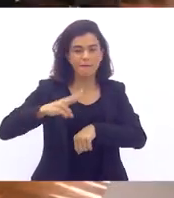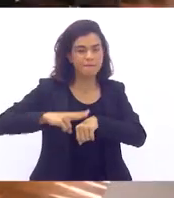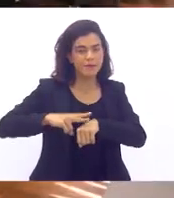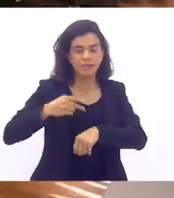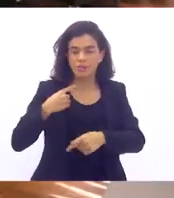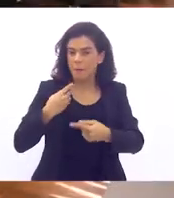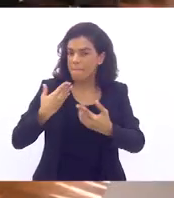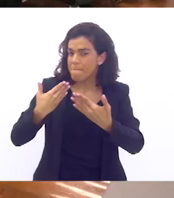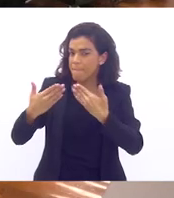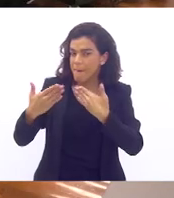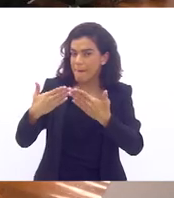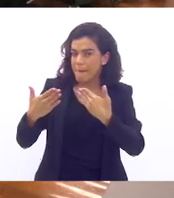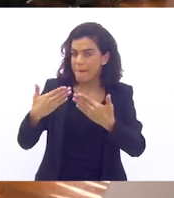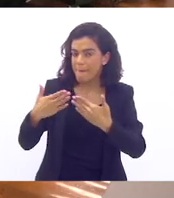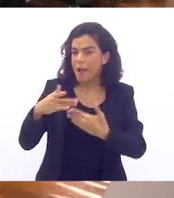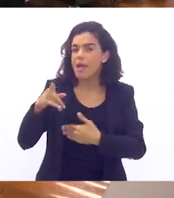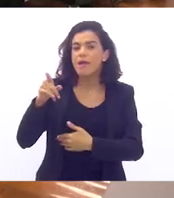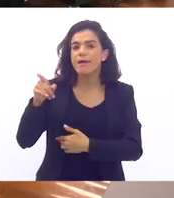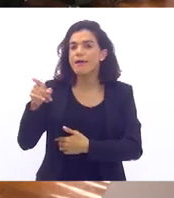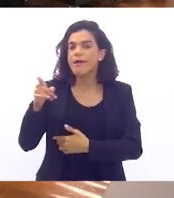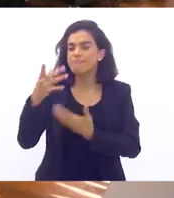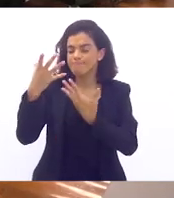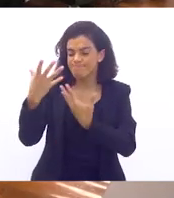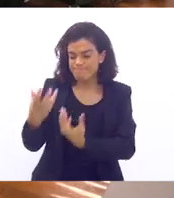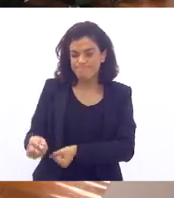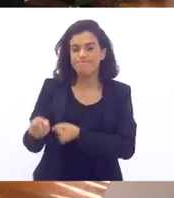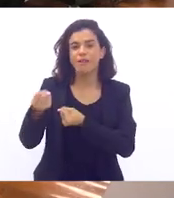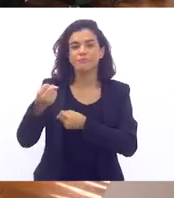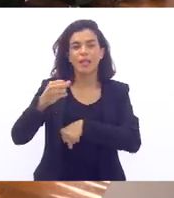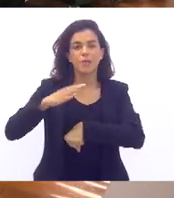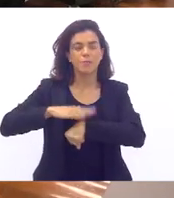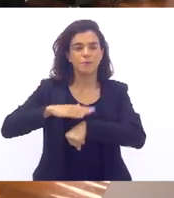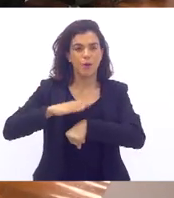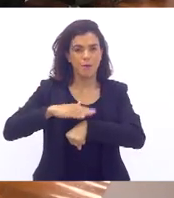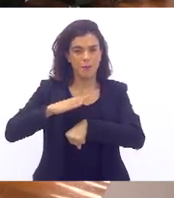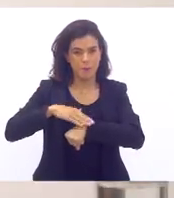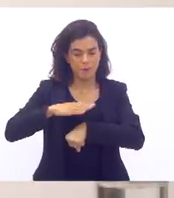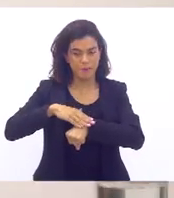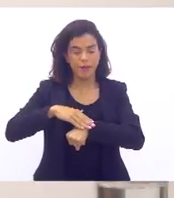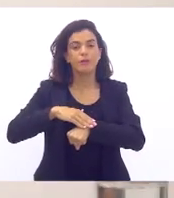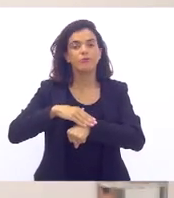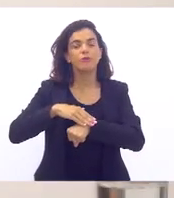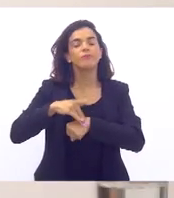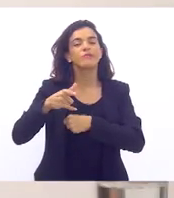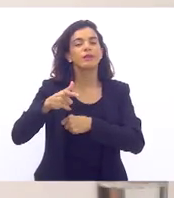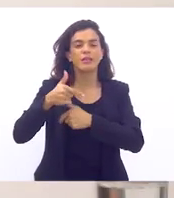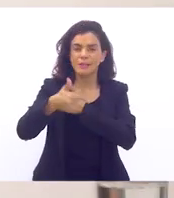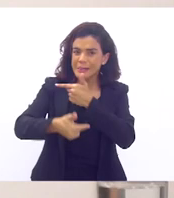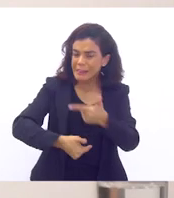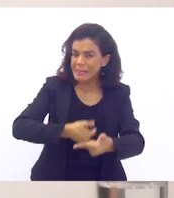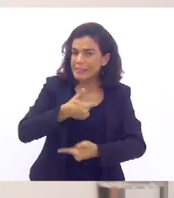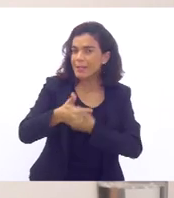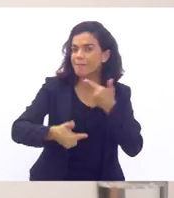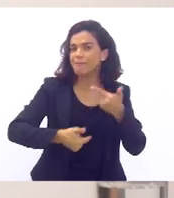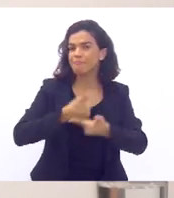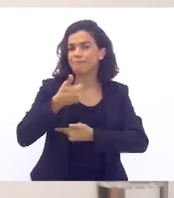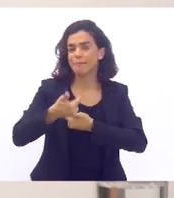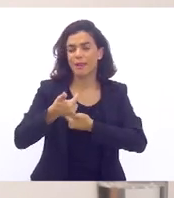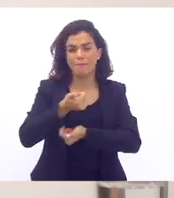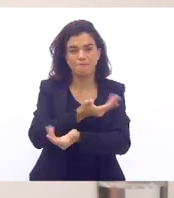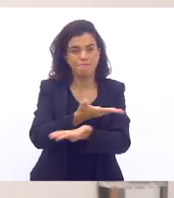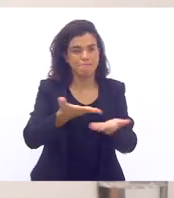isso eles pegaram isso na unha e tem trazido para que o resultado seja melhor possível para todo